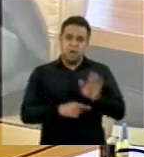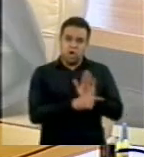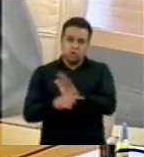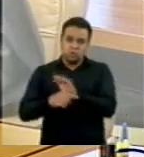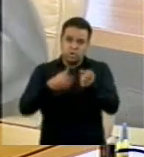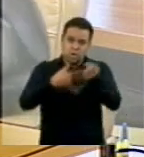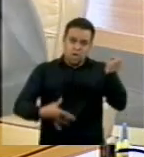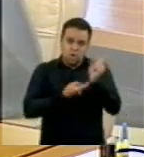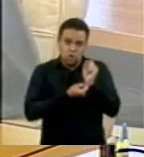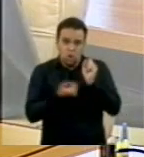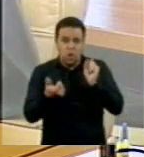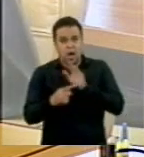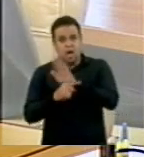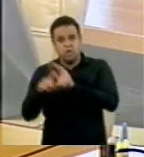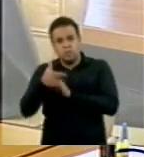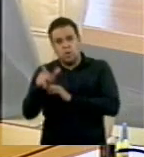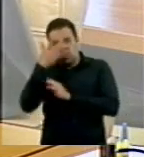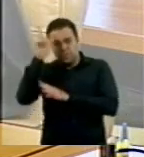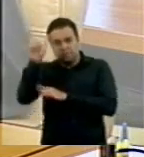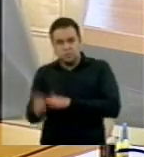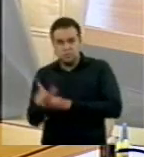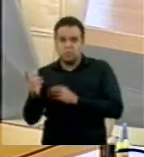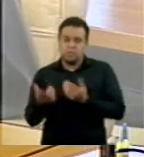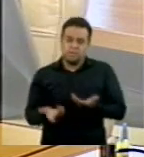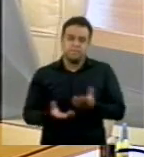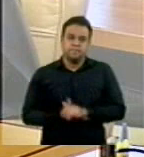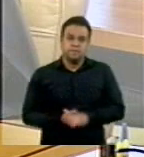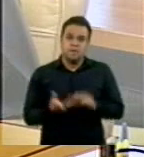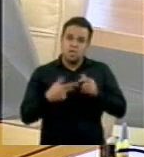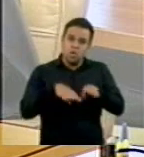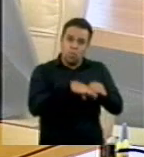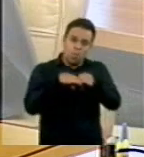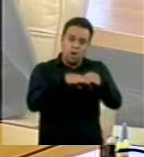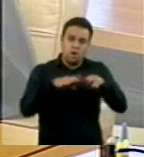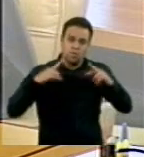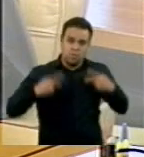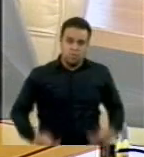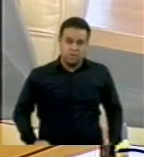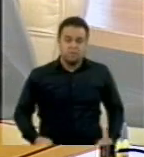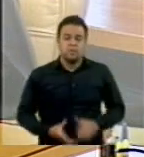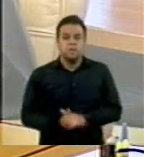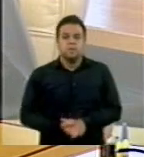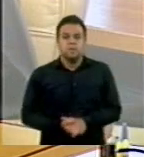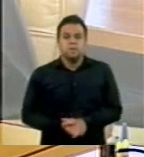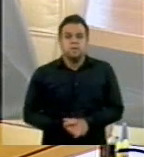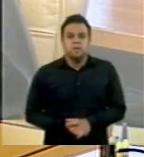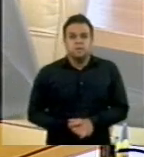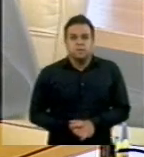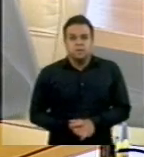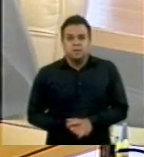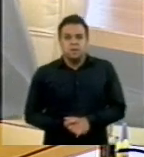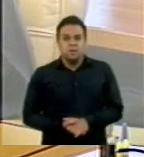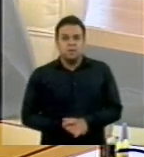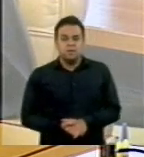em auxílio ao outrem dotado de igual condição humana. Assim, a exclusão